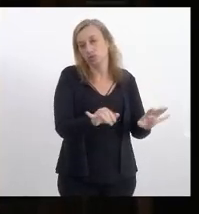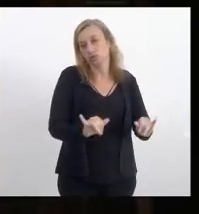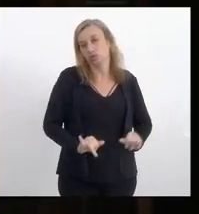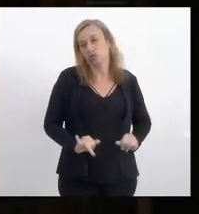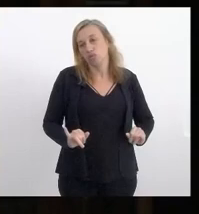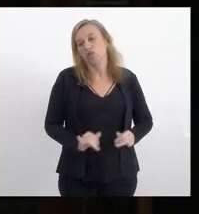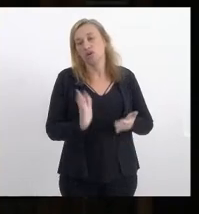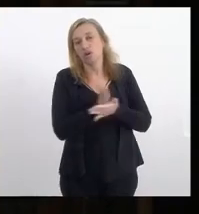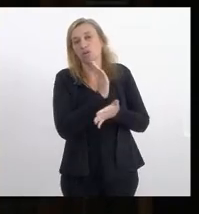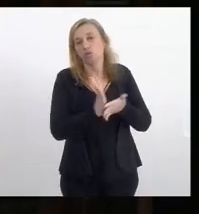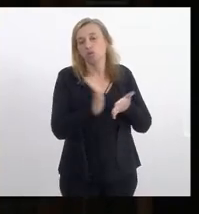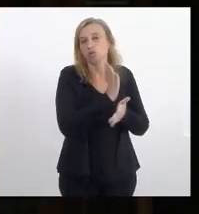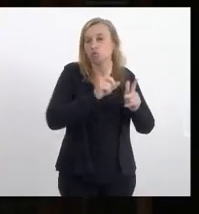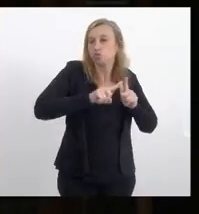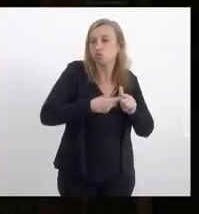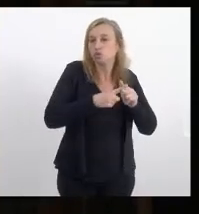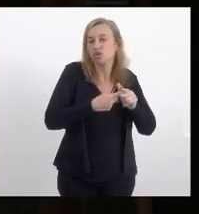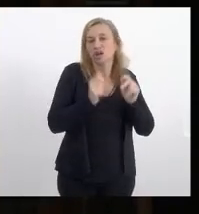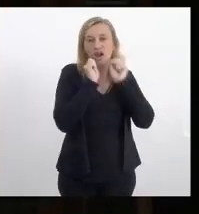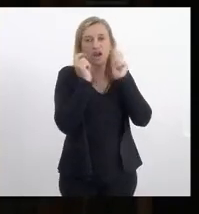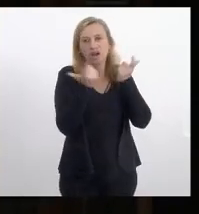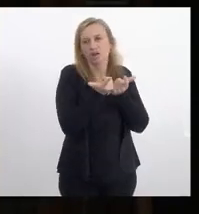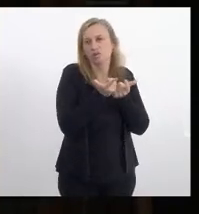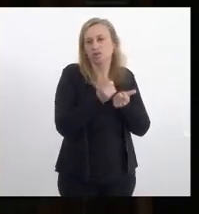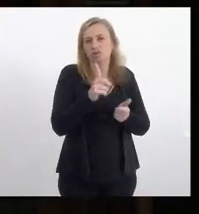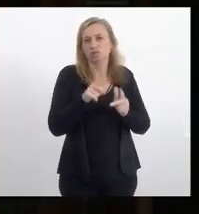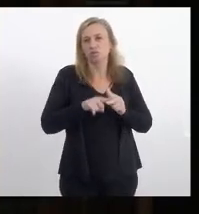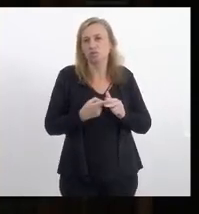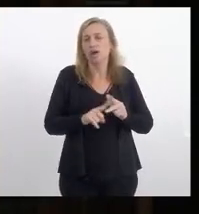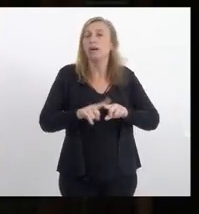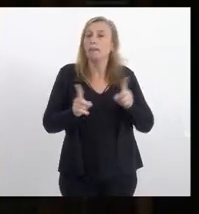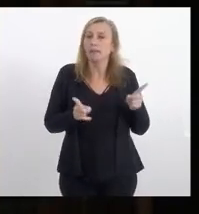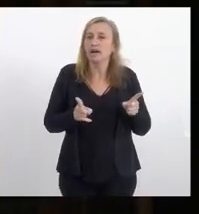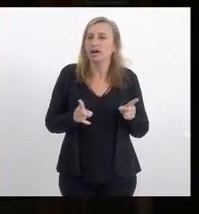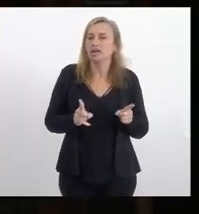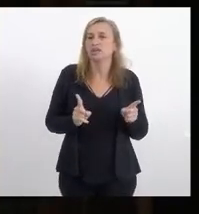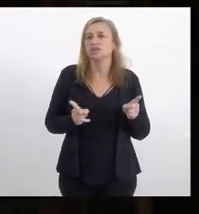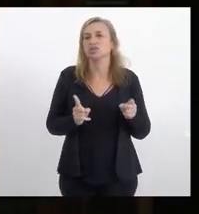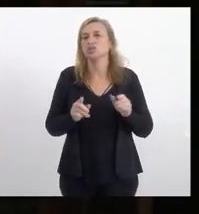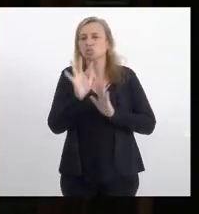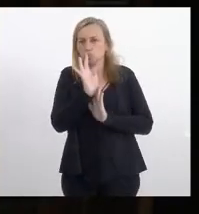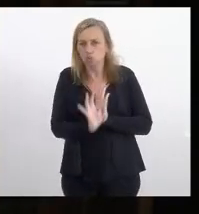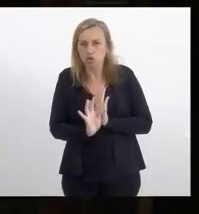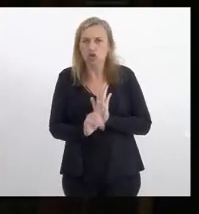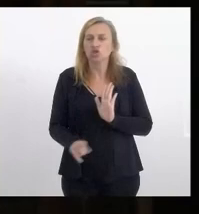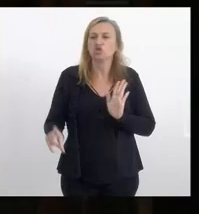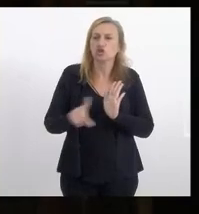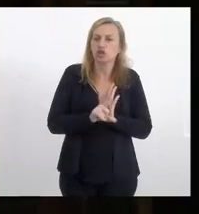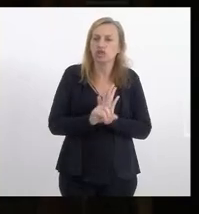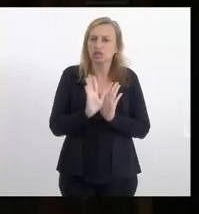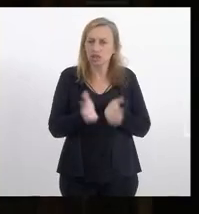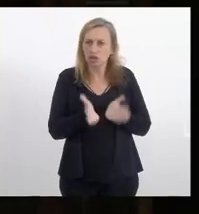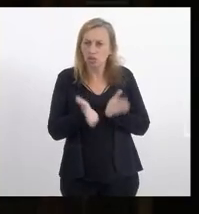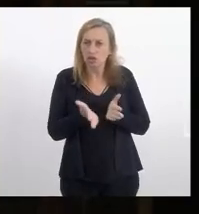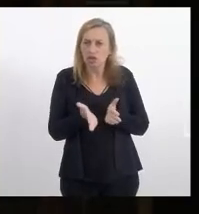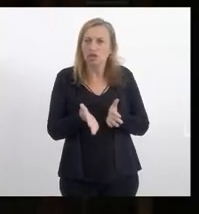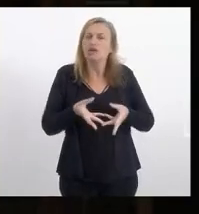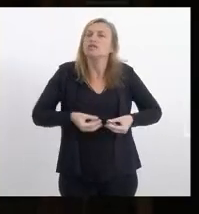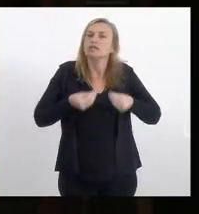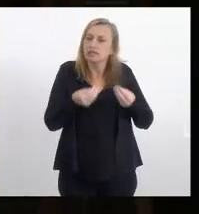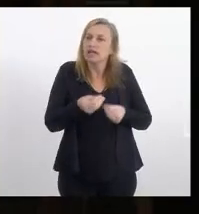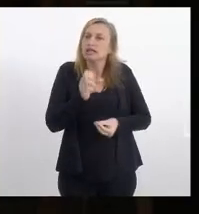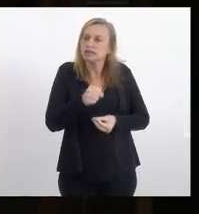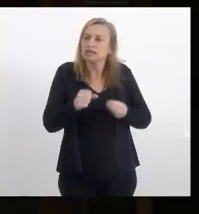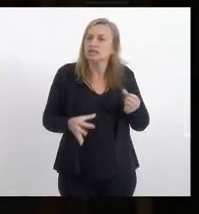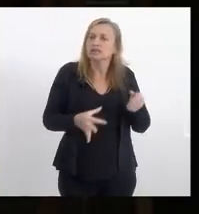infelizmente não cabe aqui a alerj fazer essas alterações mas o texto de lei que está em vigor ele dá a